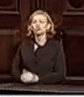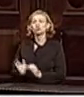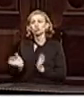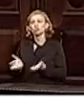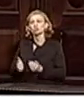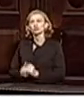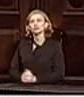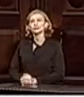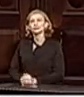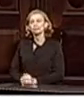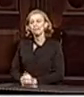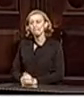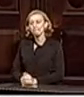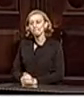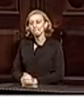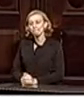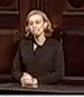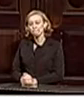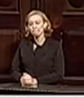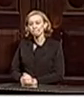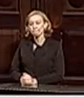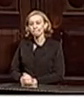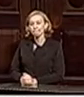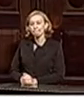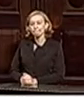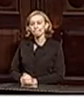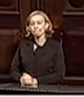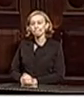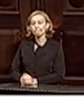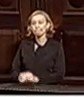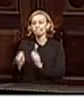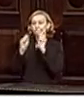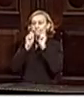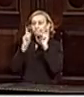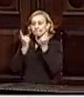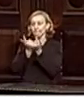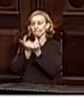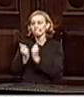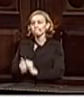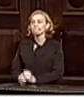hoje, no plenário dessa casa,